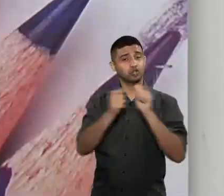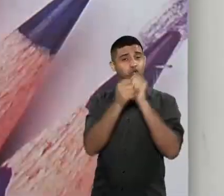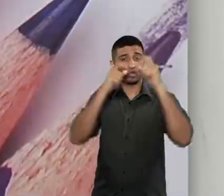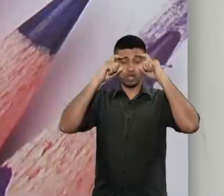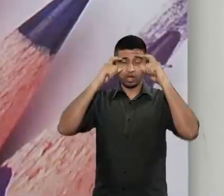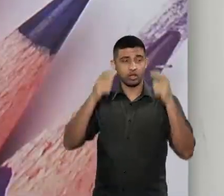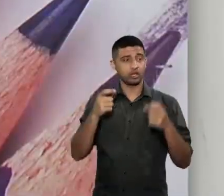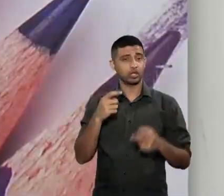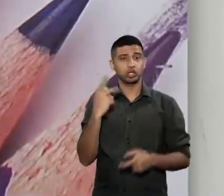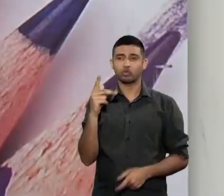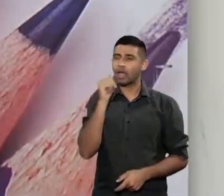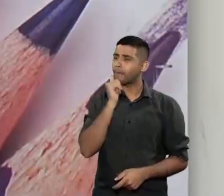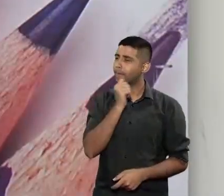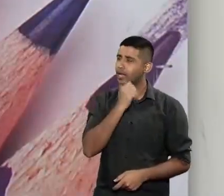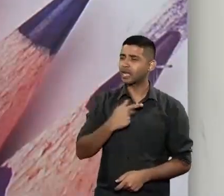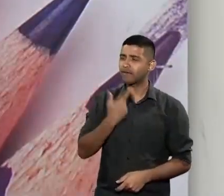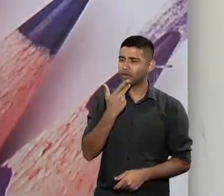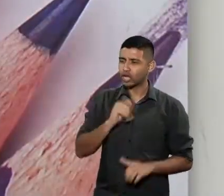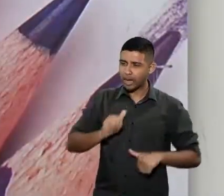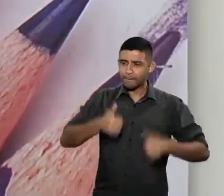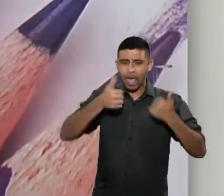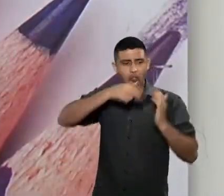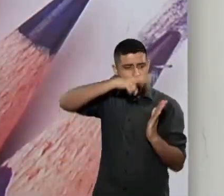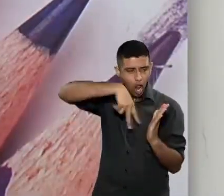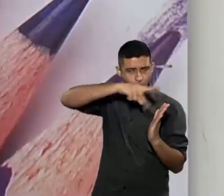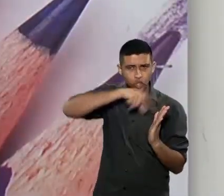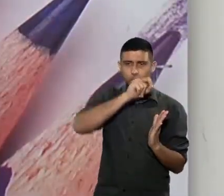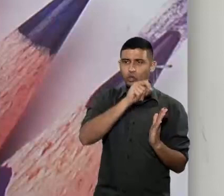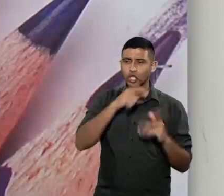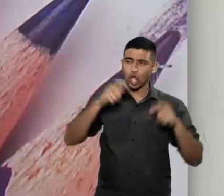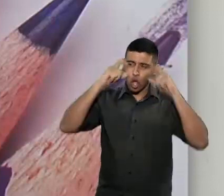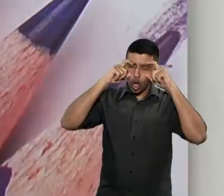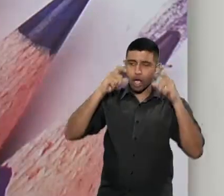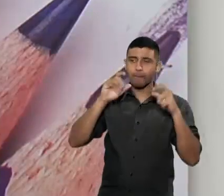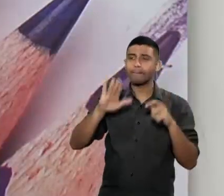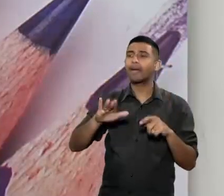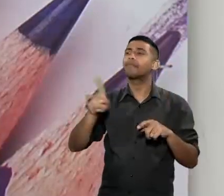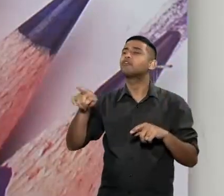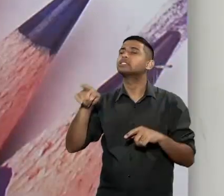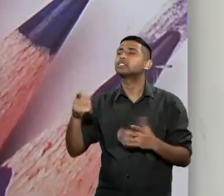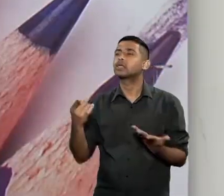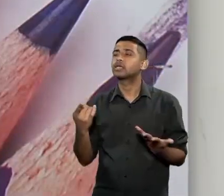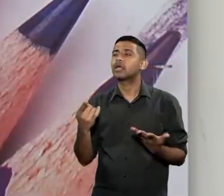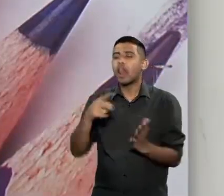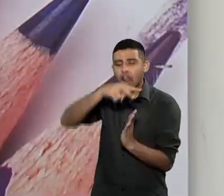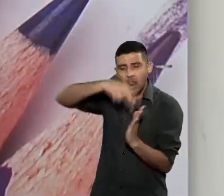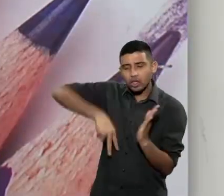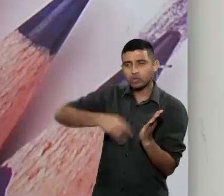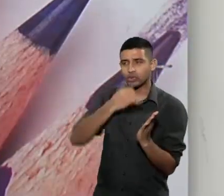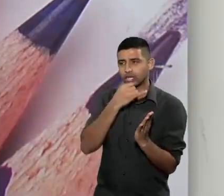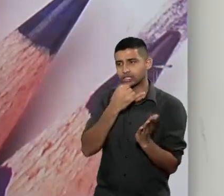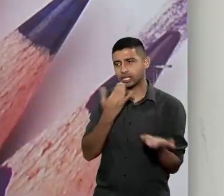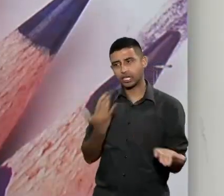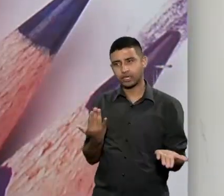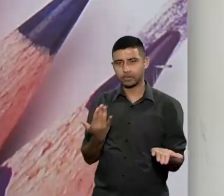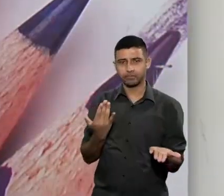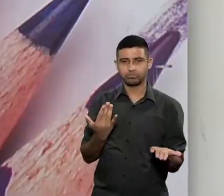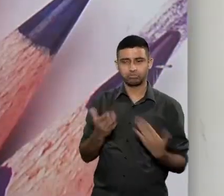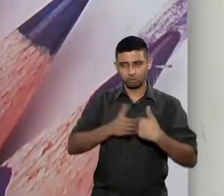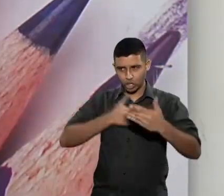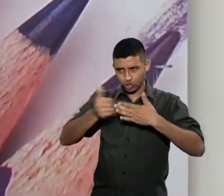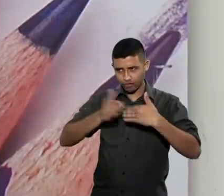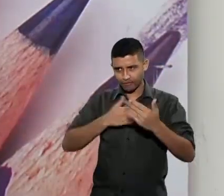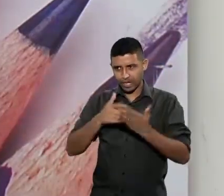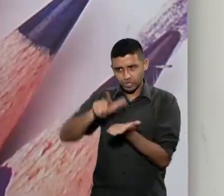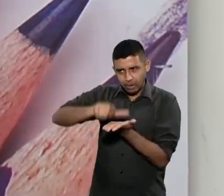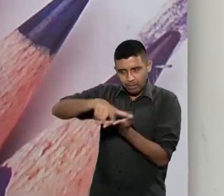falou que para ela funciona, para leitura, funciona muito mais o óculos do que a lâmina. Para você, para leitura, é se pegar só assim, tanto